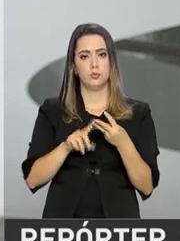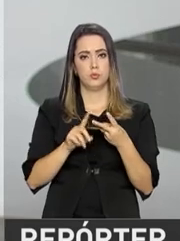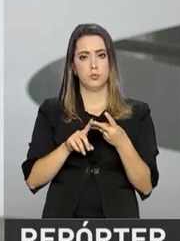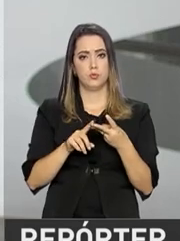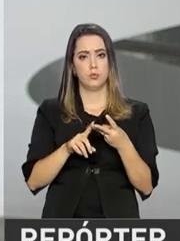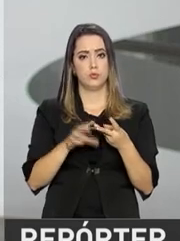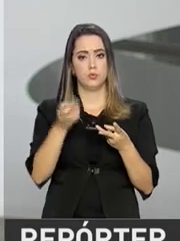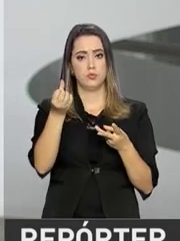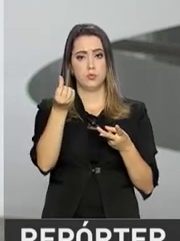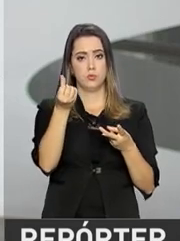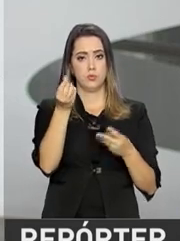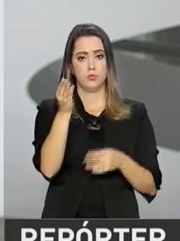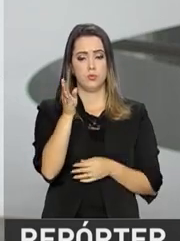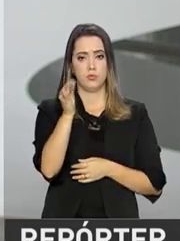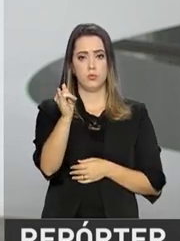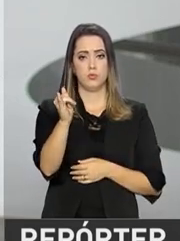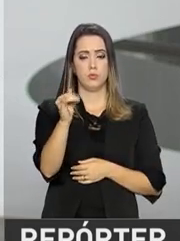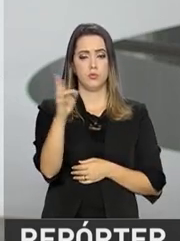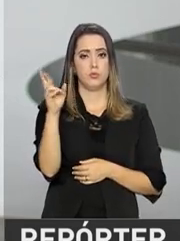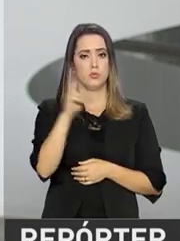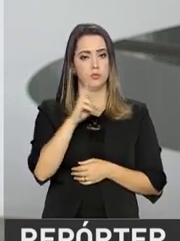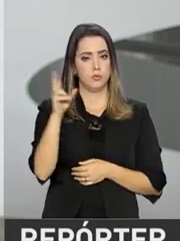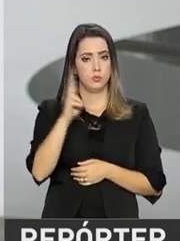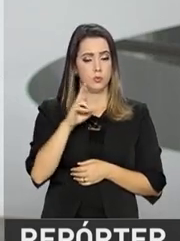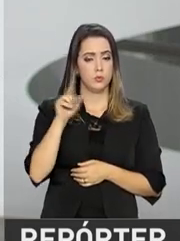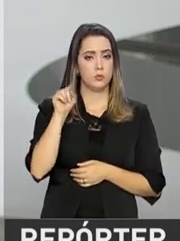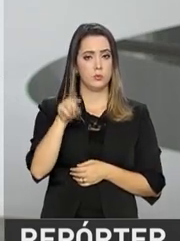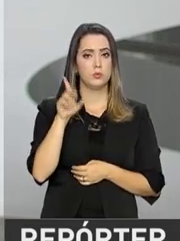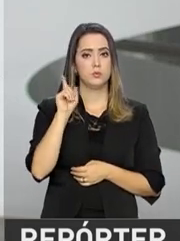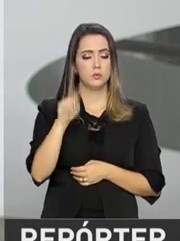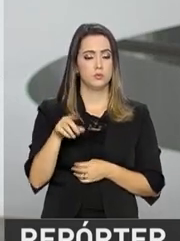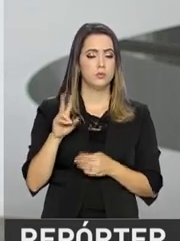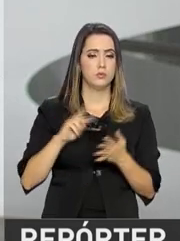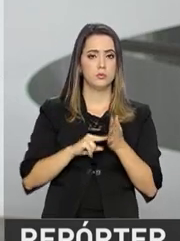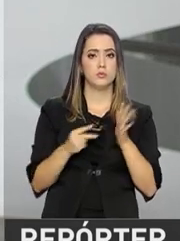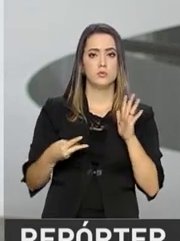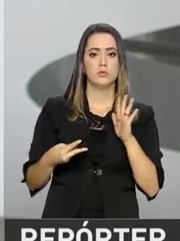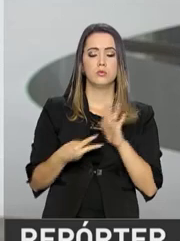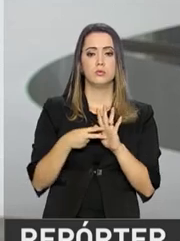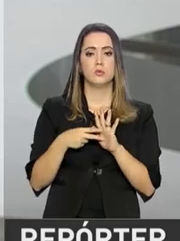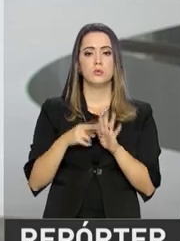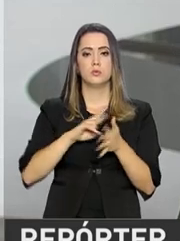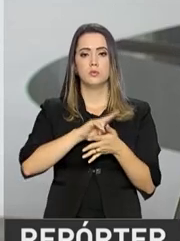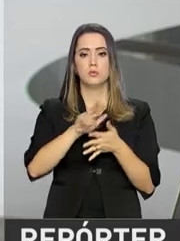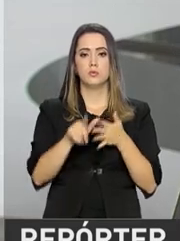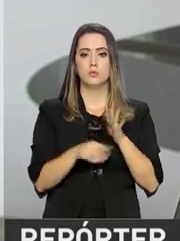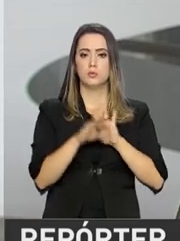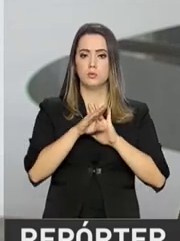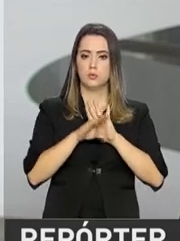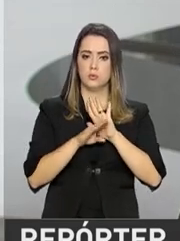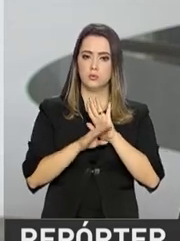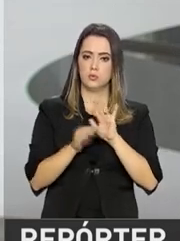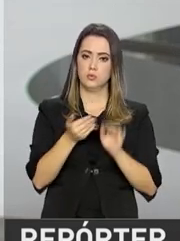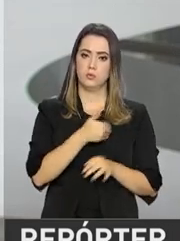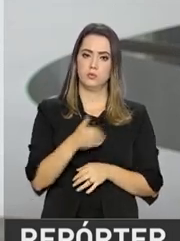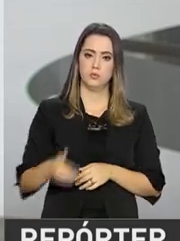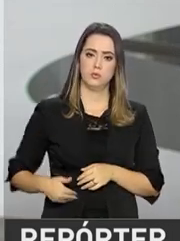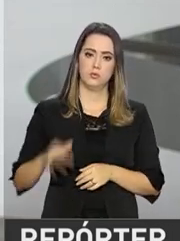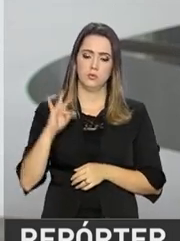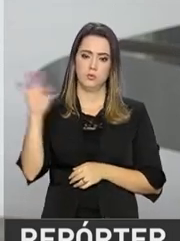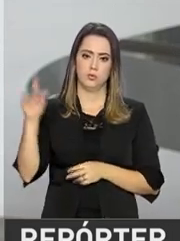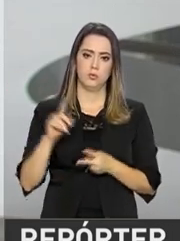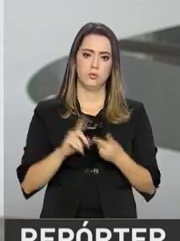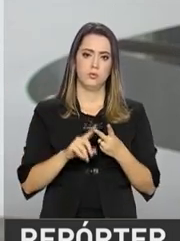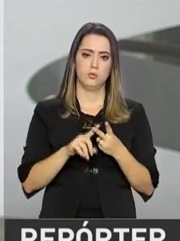outros 6 bilhões e 600 milhões de reais se referem a uma série de projetos do governo federal entre eles